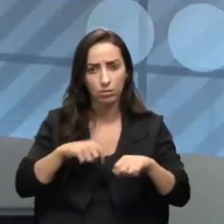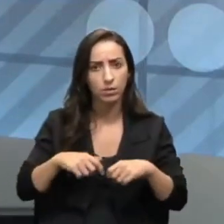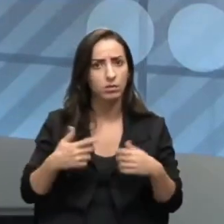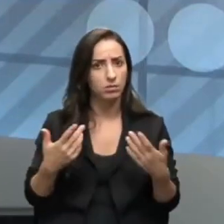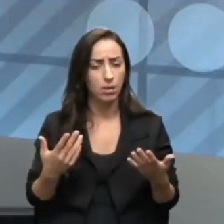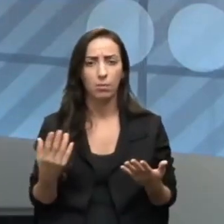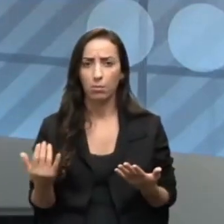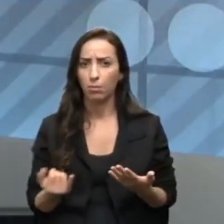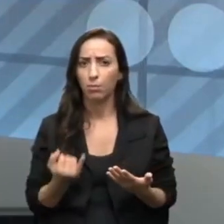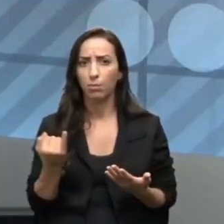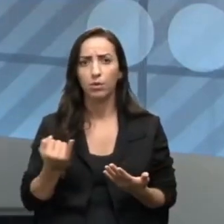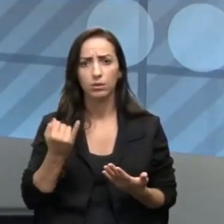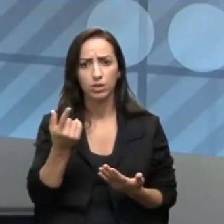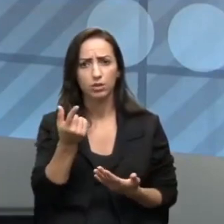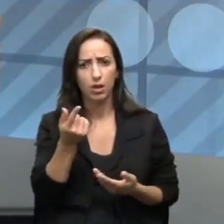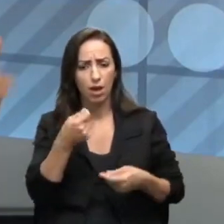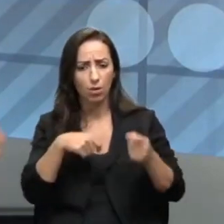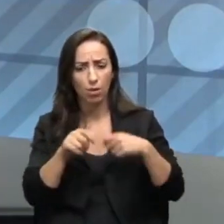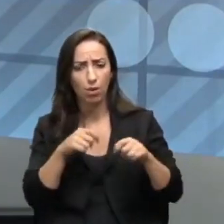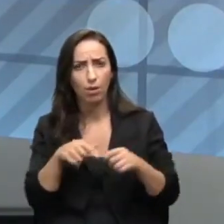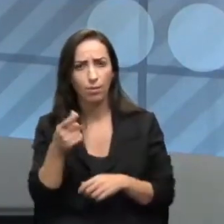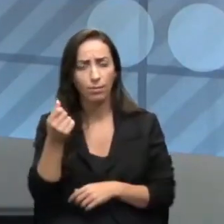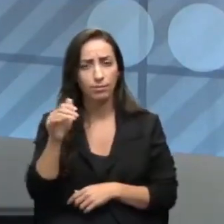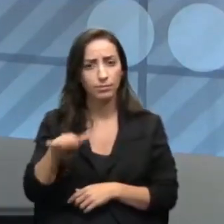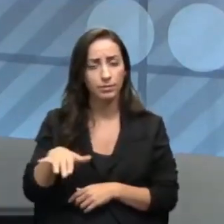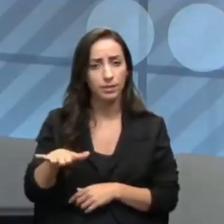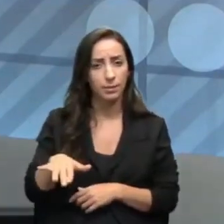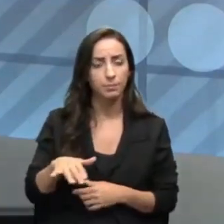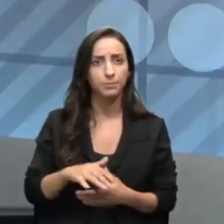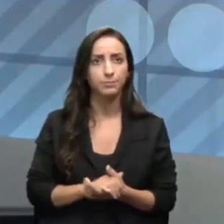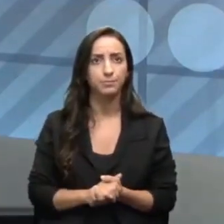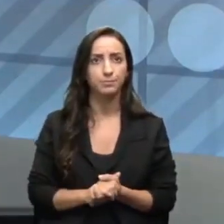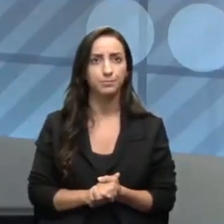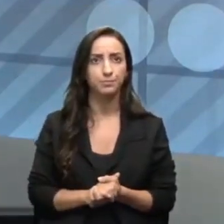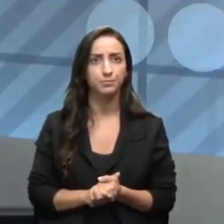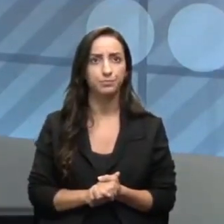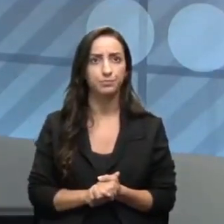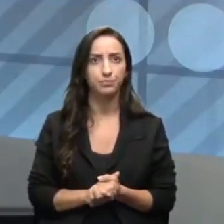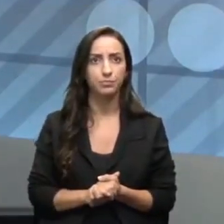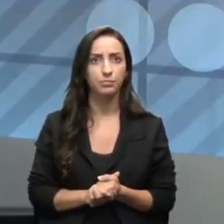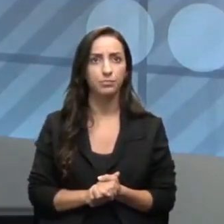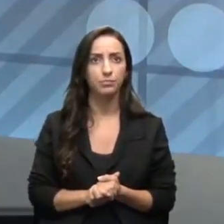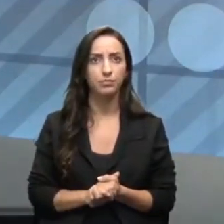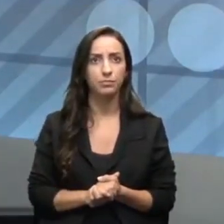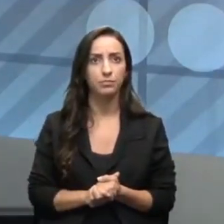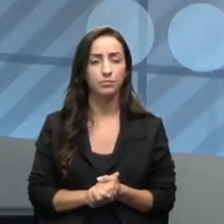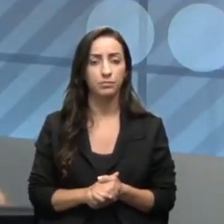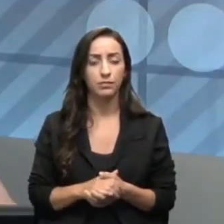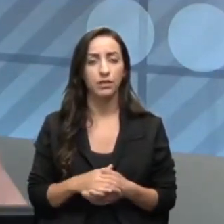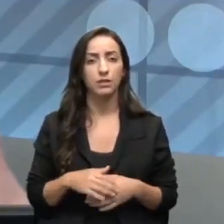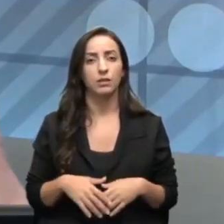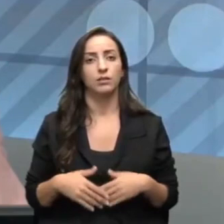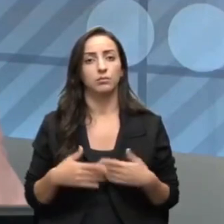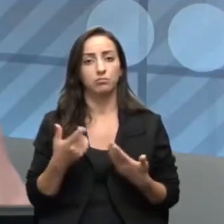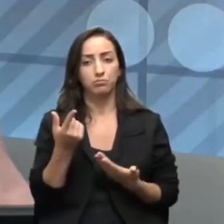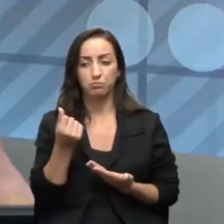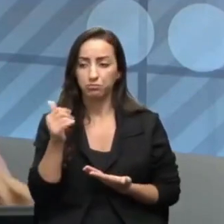dentro de um dimensionamento para um edifício de concreto armado, por exemplo, redução de